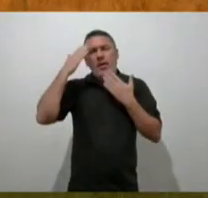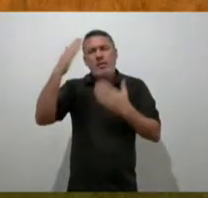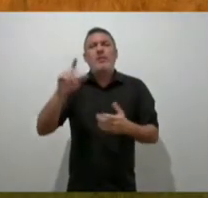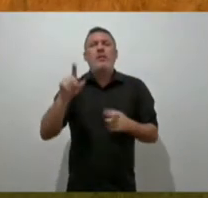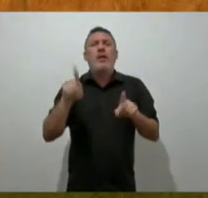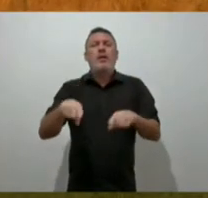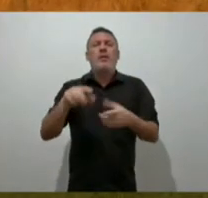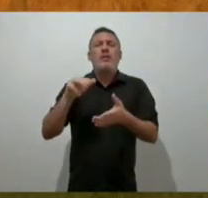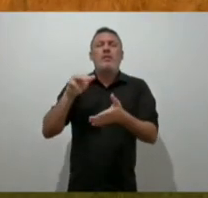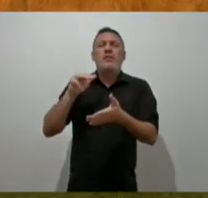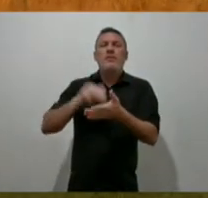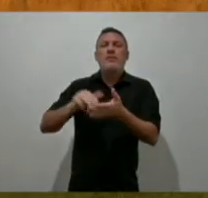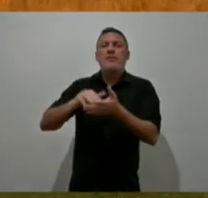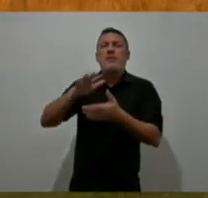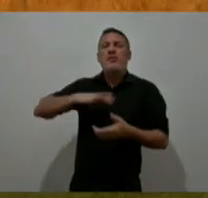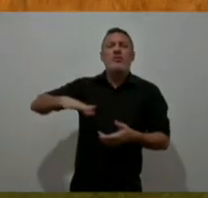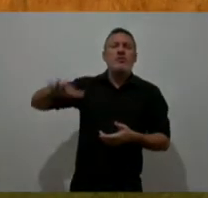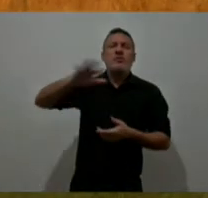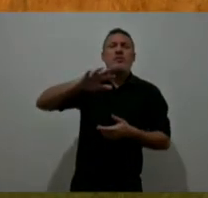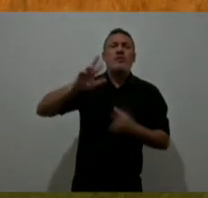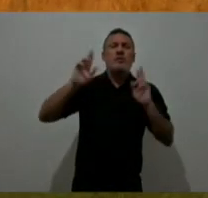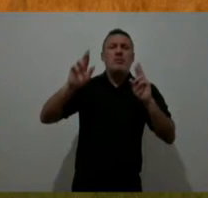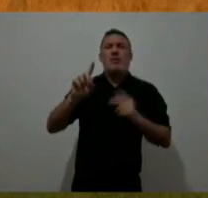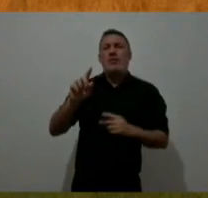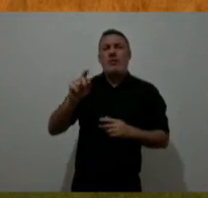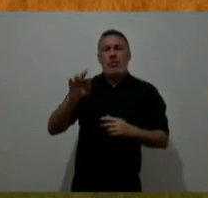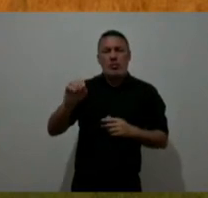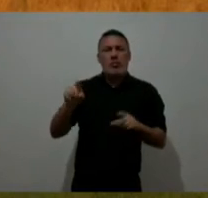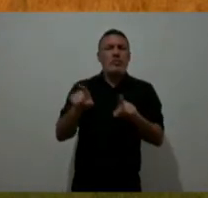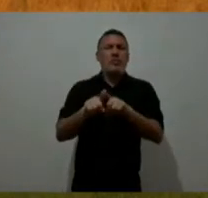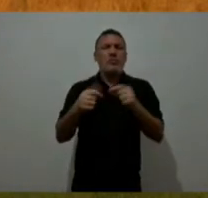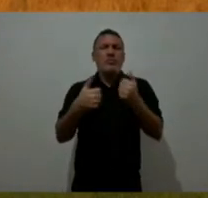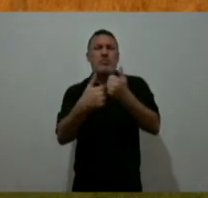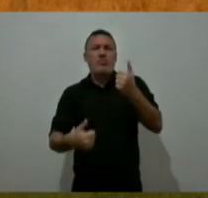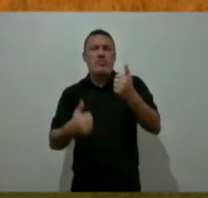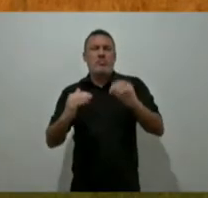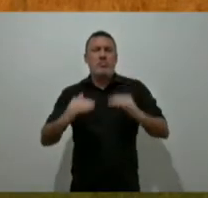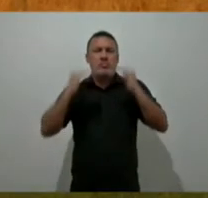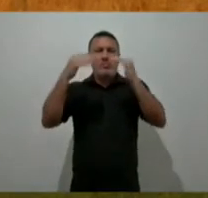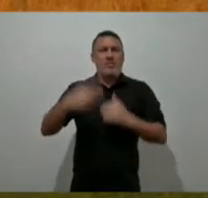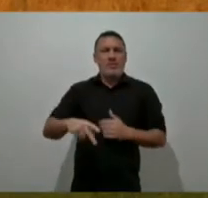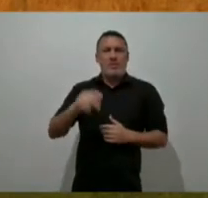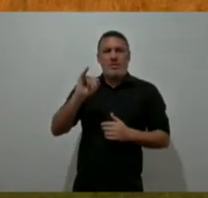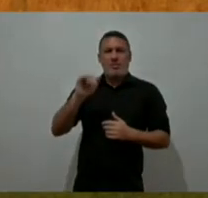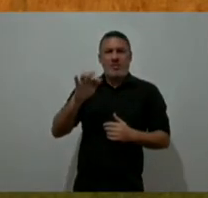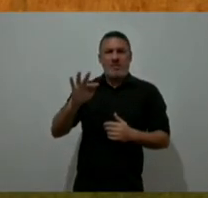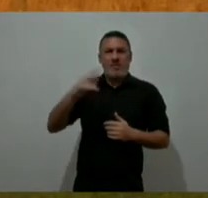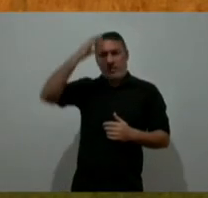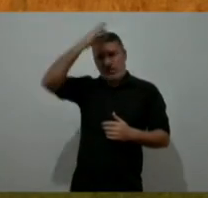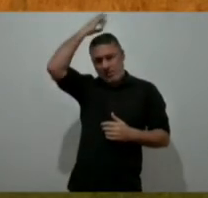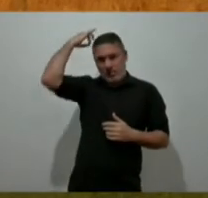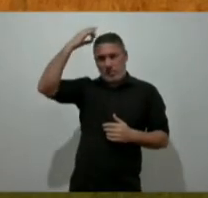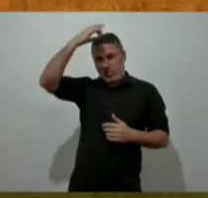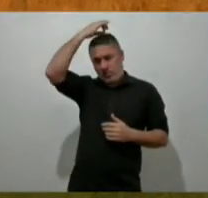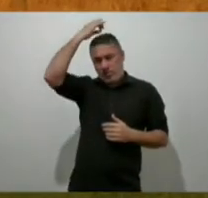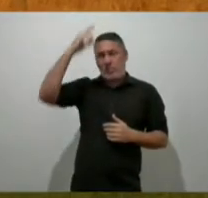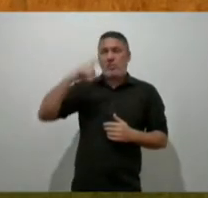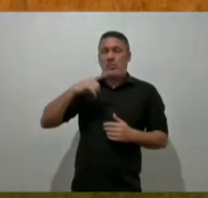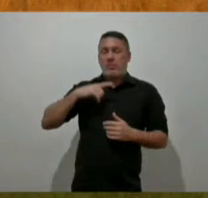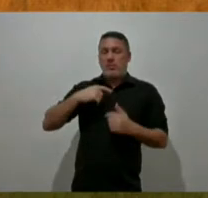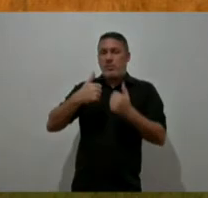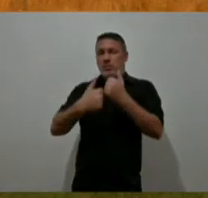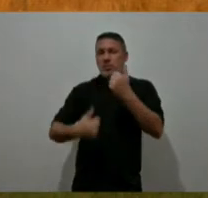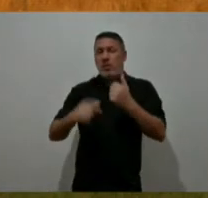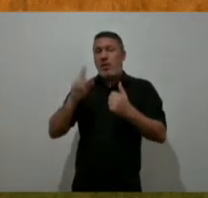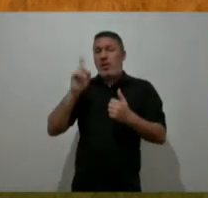D'Adalto, a diretoria executiva do IBF Espírito Santo, em nome de José Guilherme Correia, nosso diretor de eventos, e o